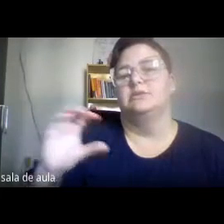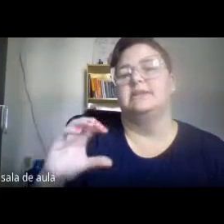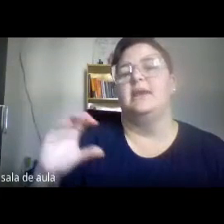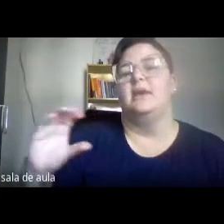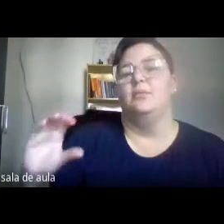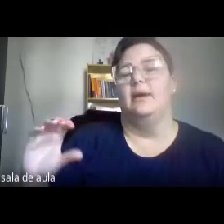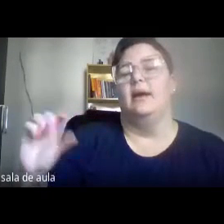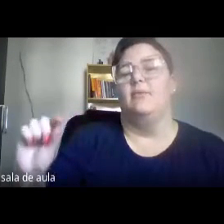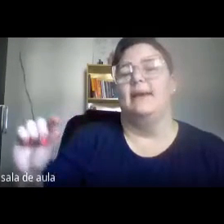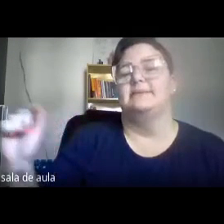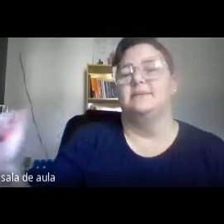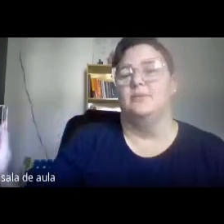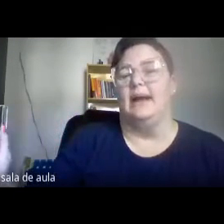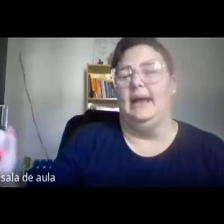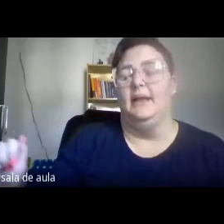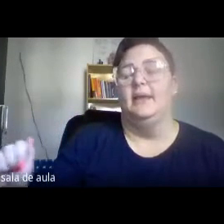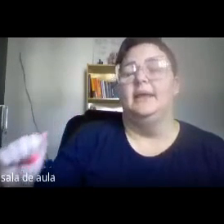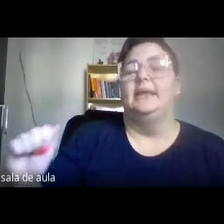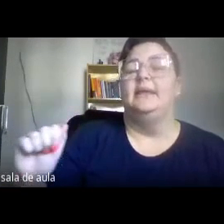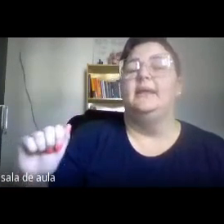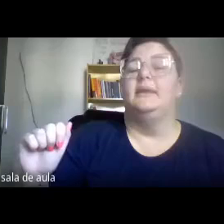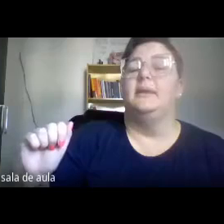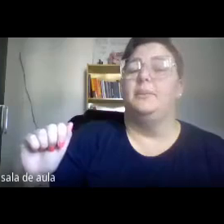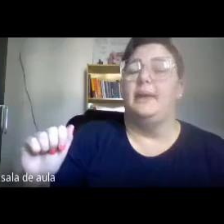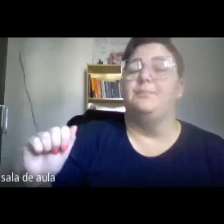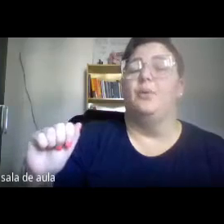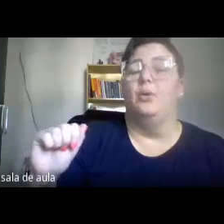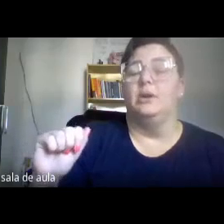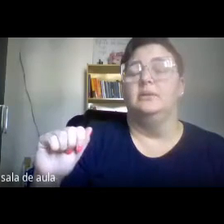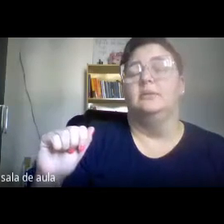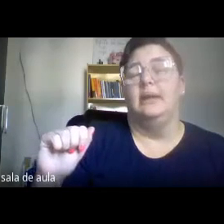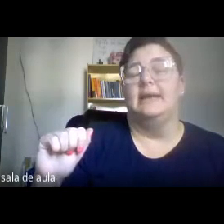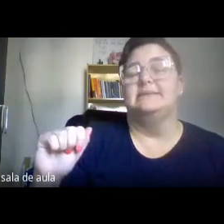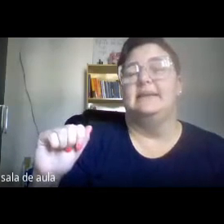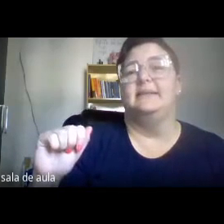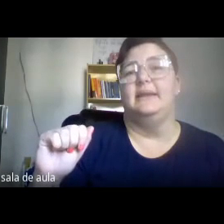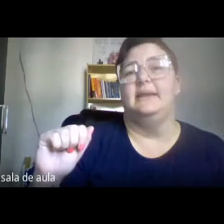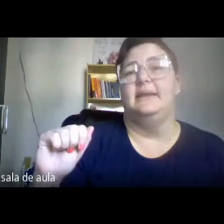o C, o A, o S e o A, e também pôr